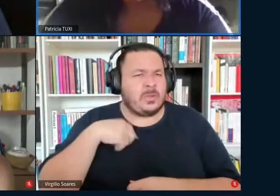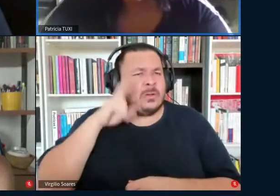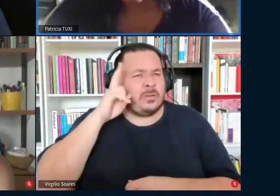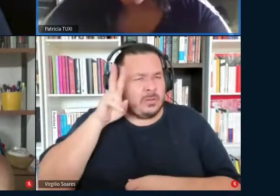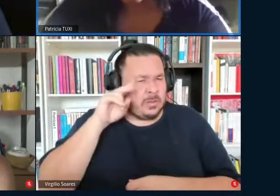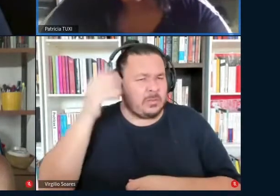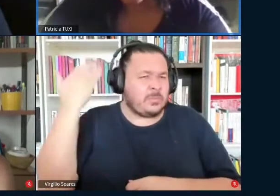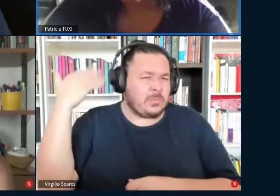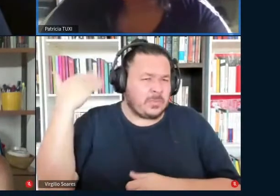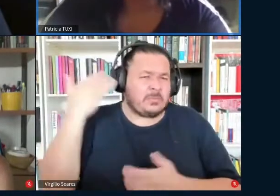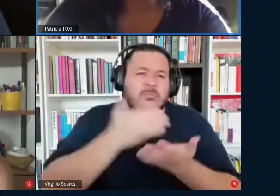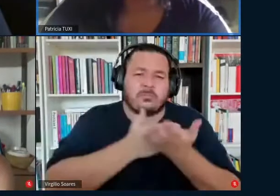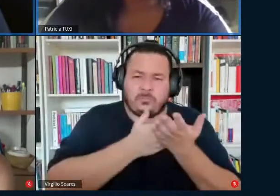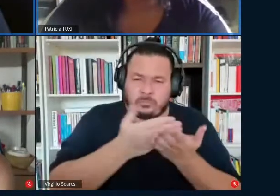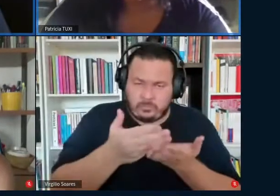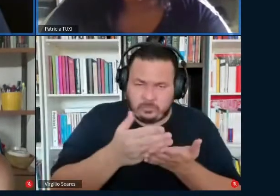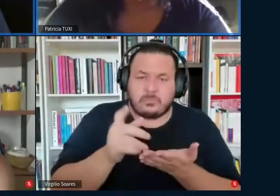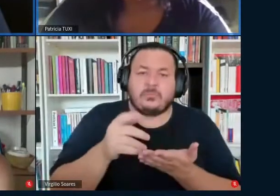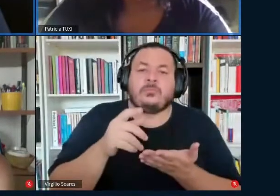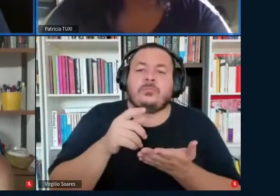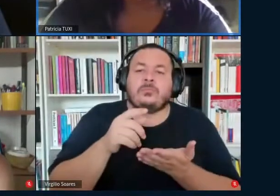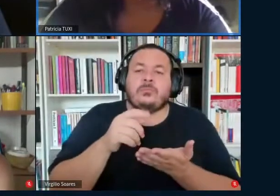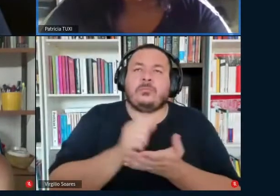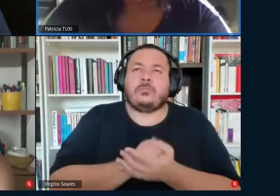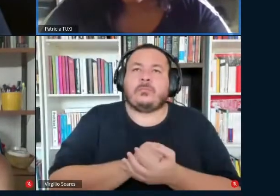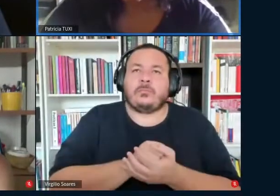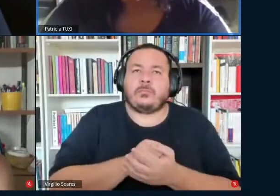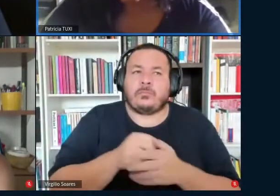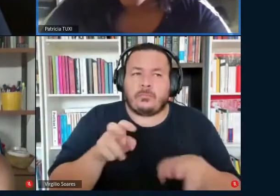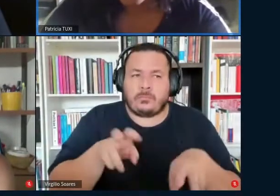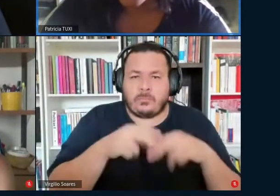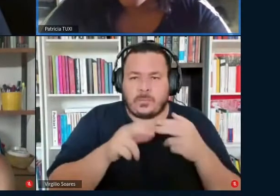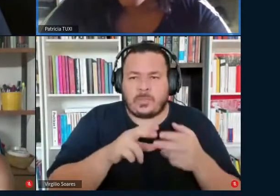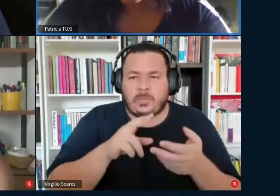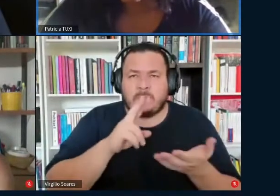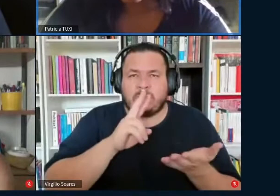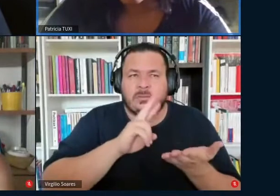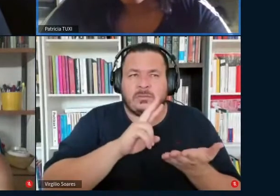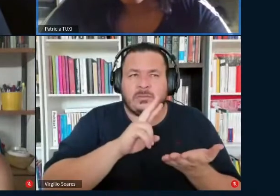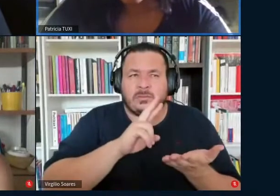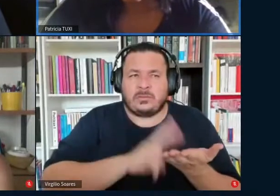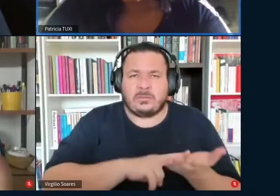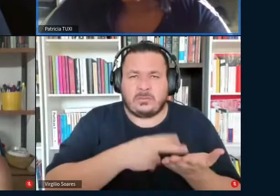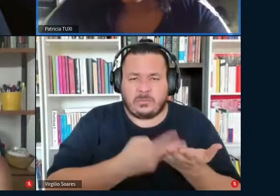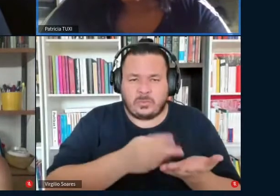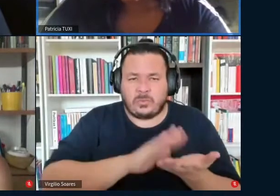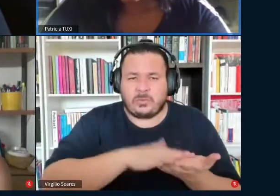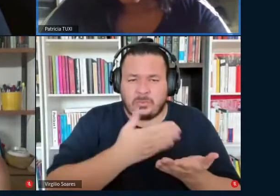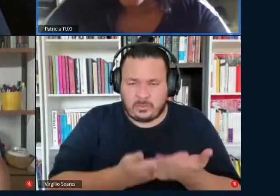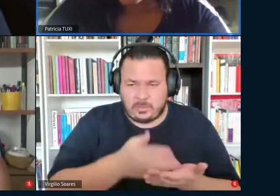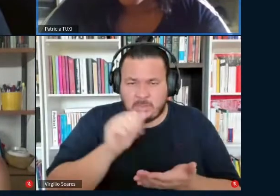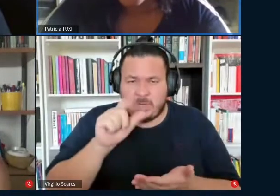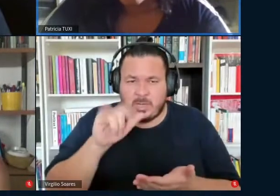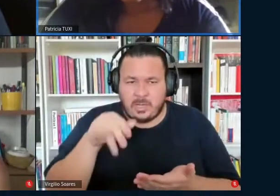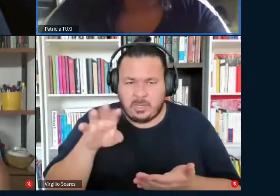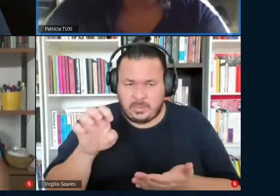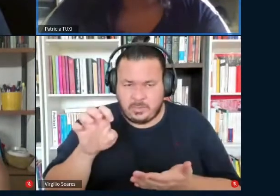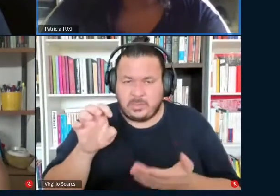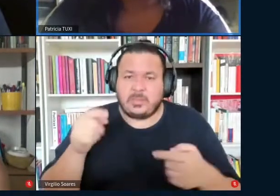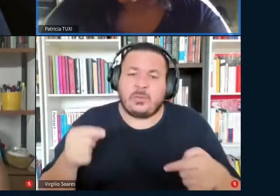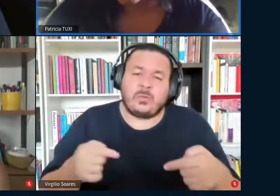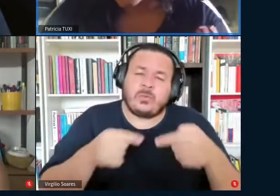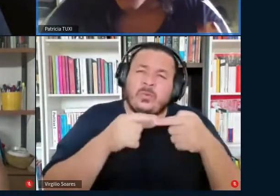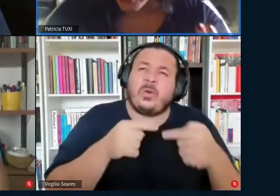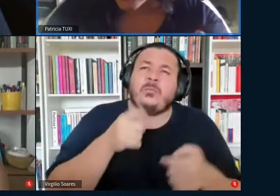iniciado um banco desses pela tradutora intérprete Aline, junto ao tradutor intérprete José